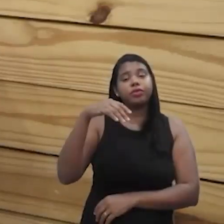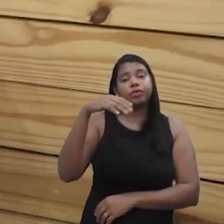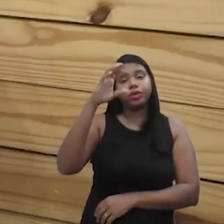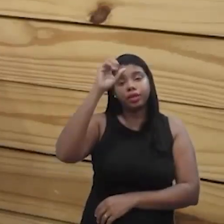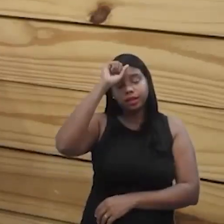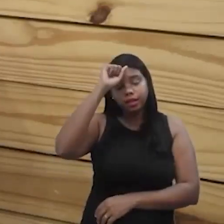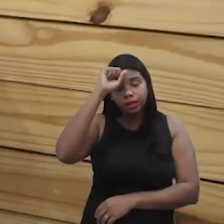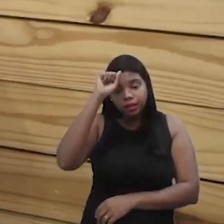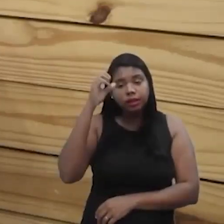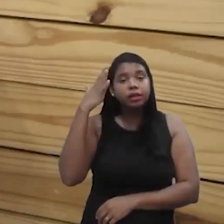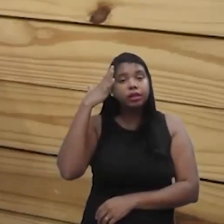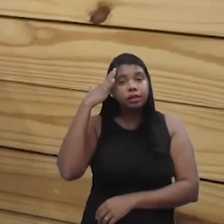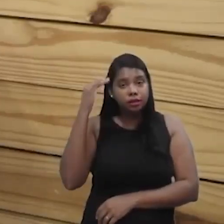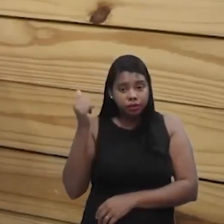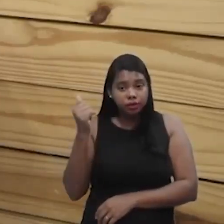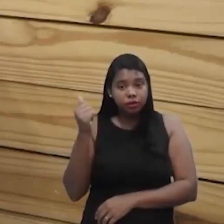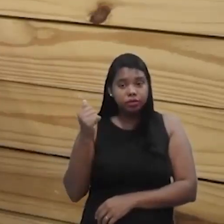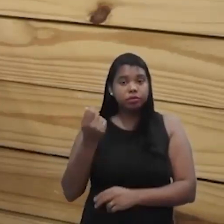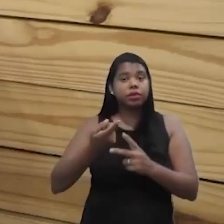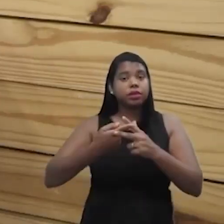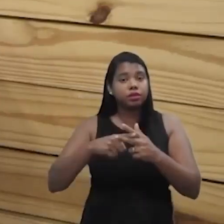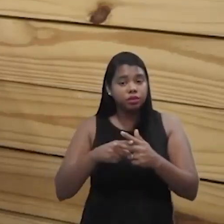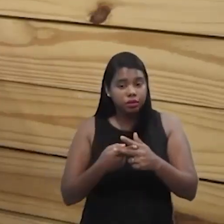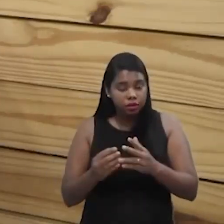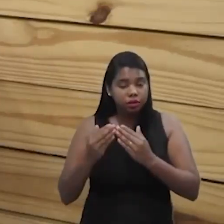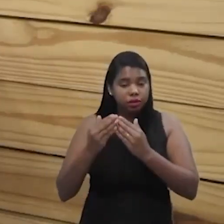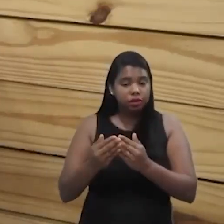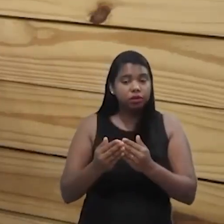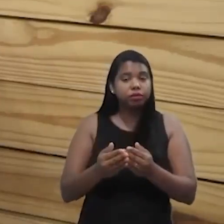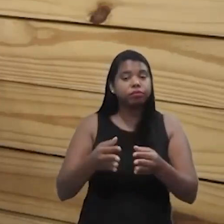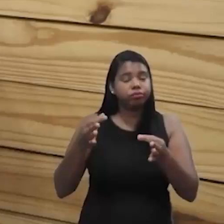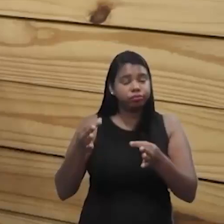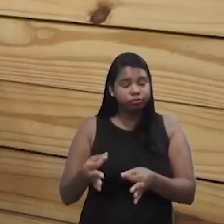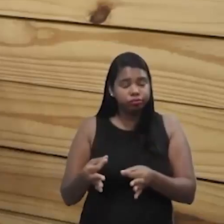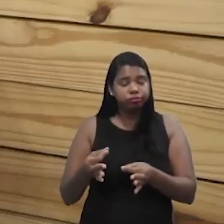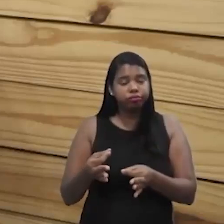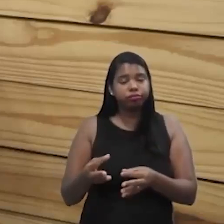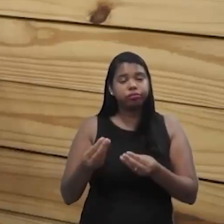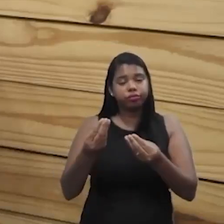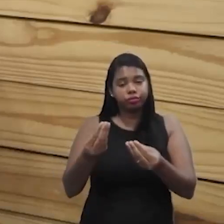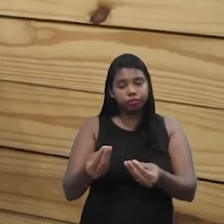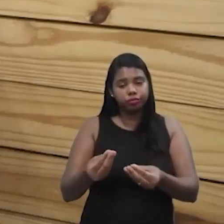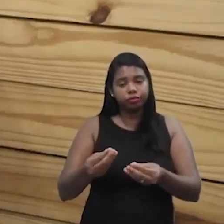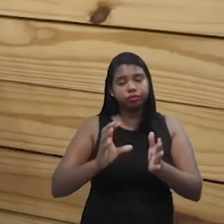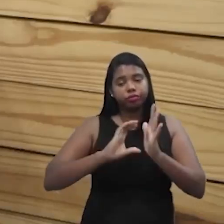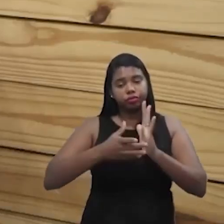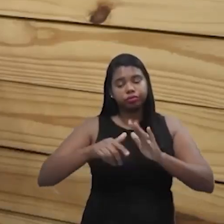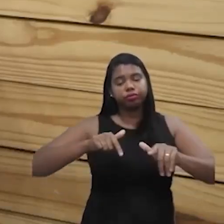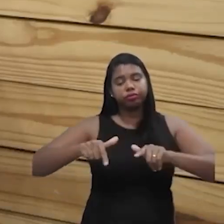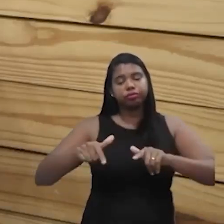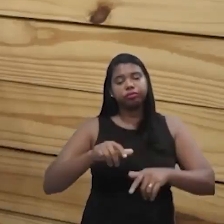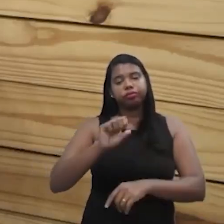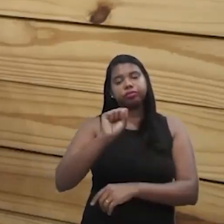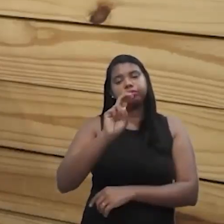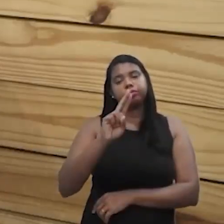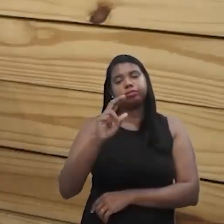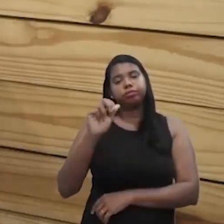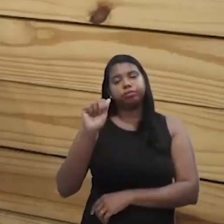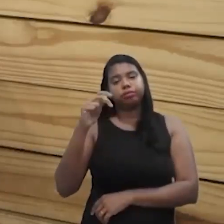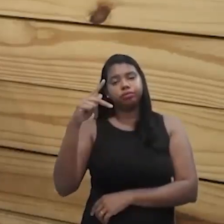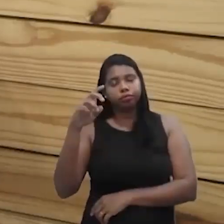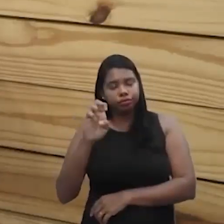mão de obra qualificada e entregar essa mão de obra qualificada para o mercado, né, no Porto de Suape.